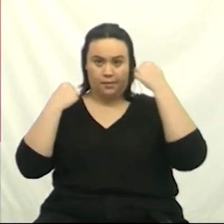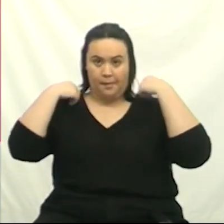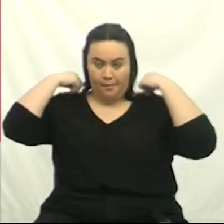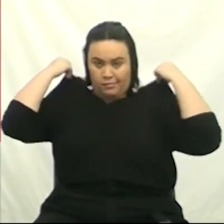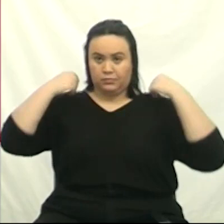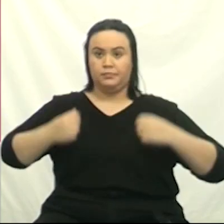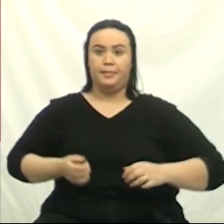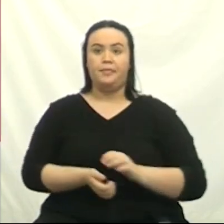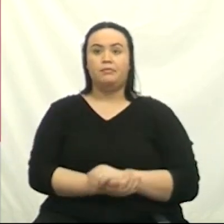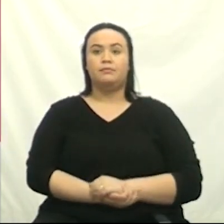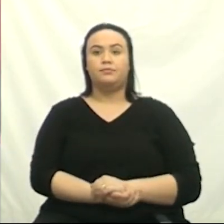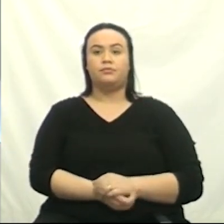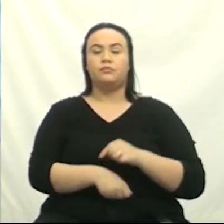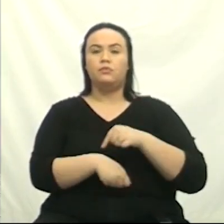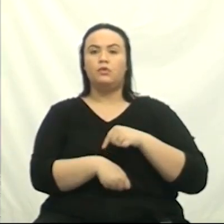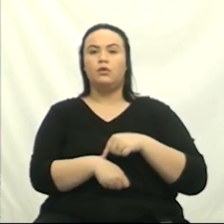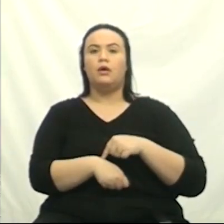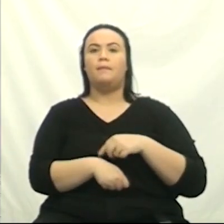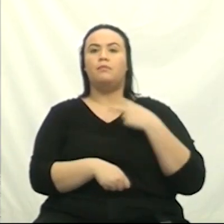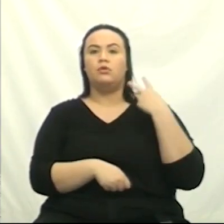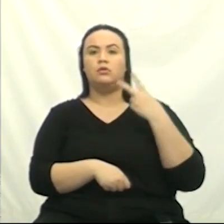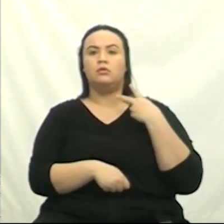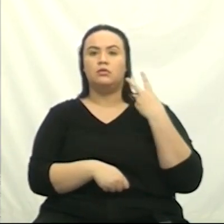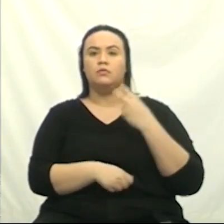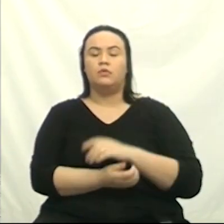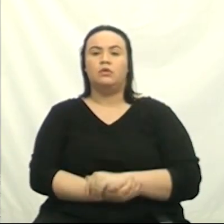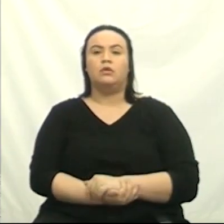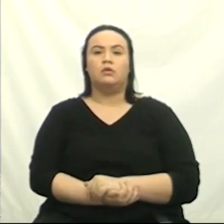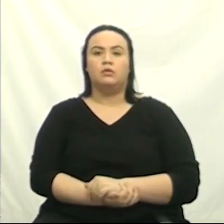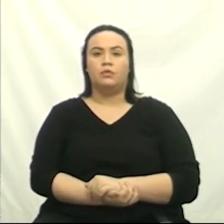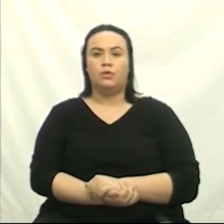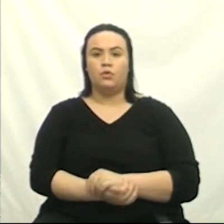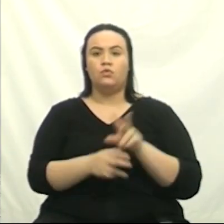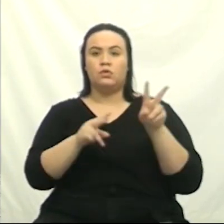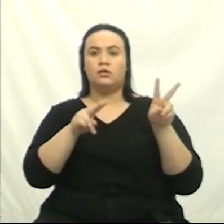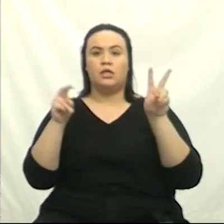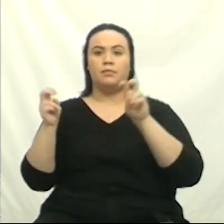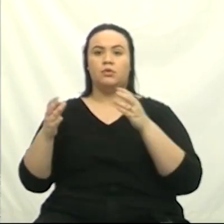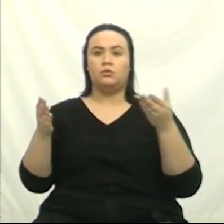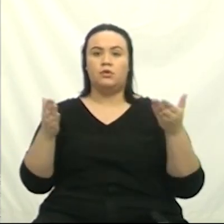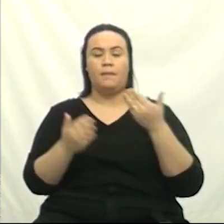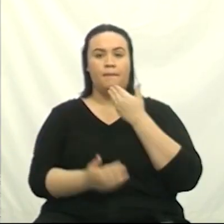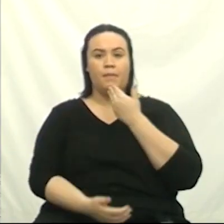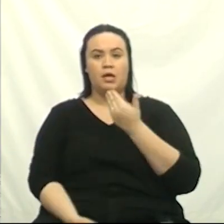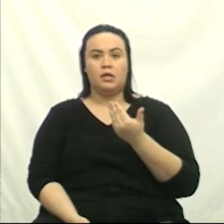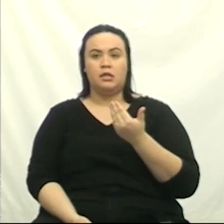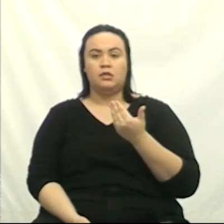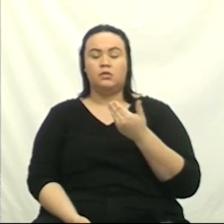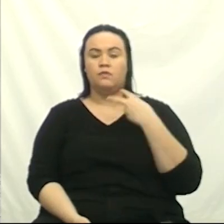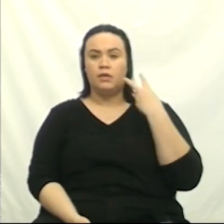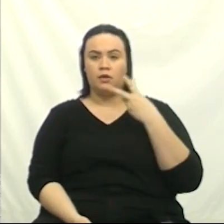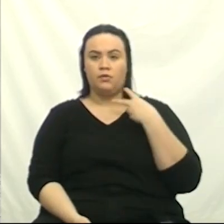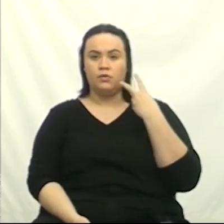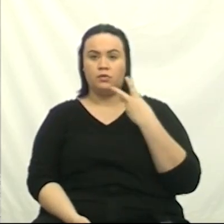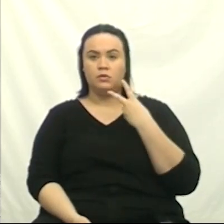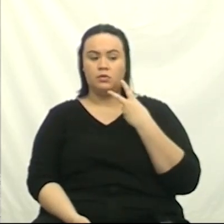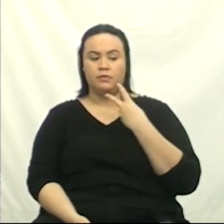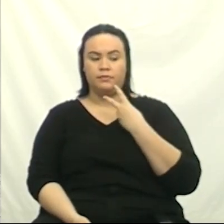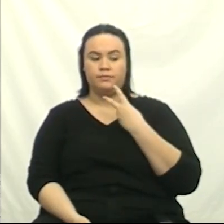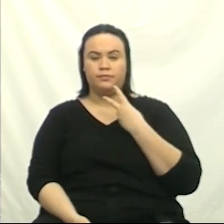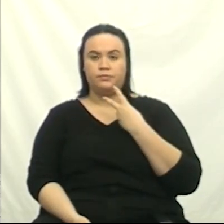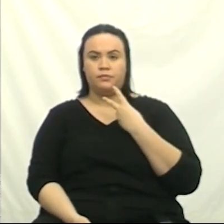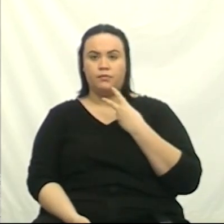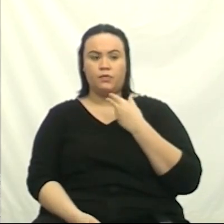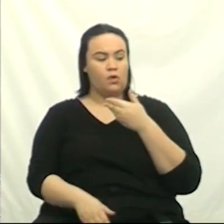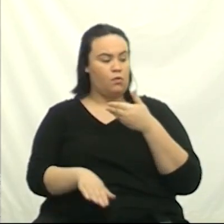terminado o horário político passamos para o grande expediente solicito aos senhores vereadores e vereadoras que